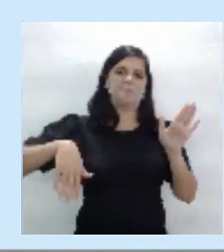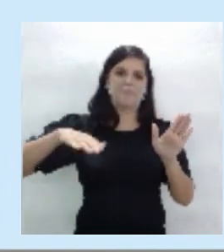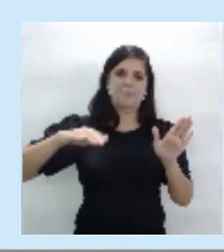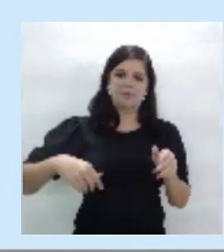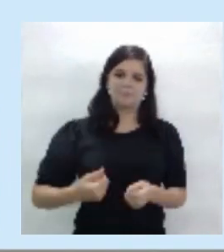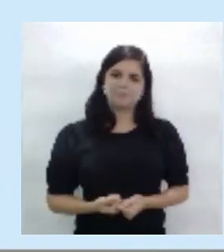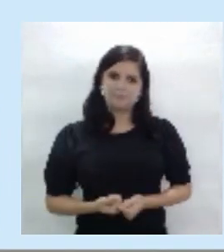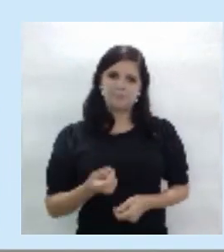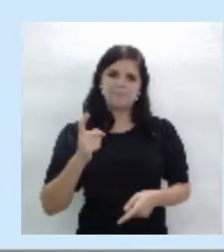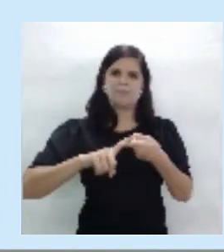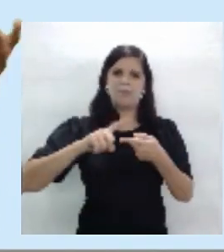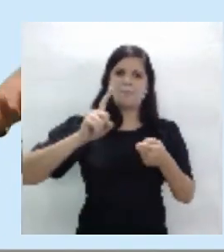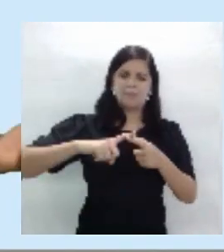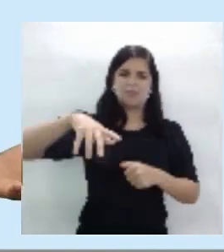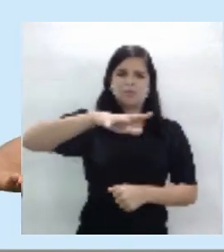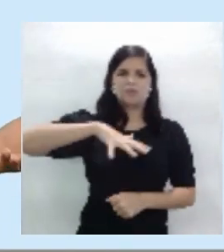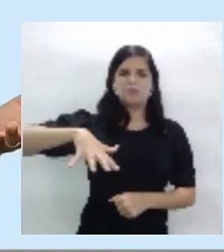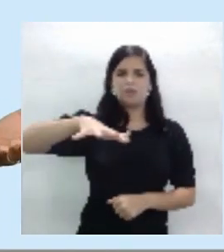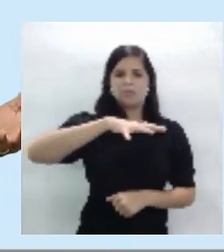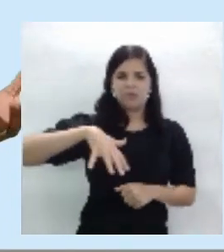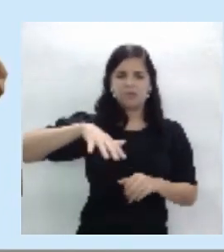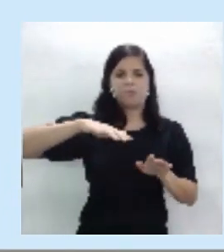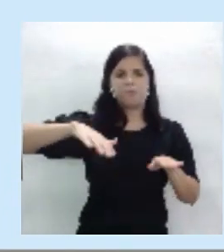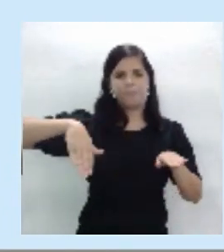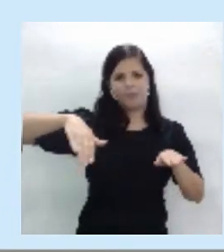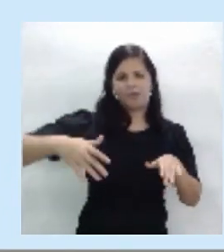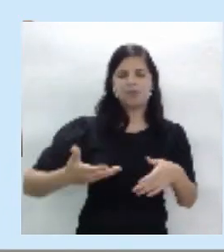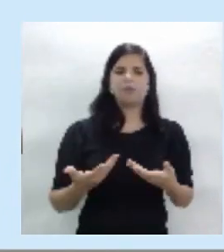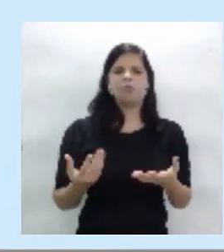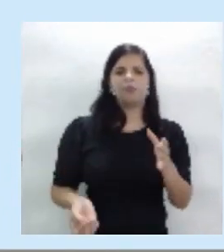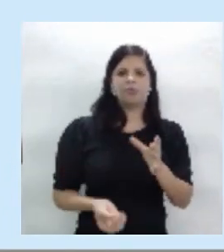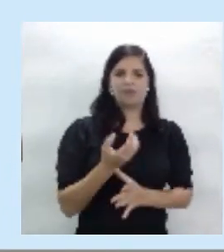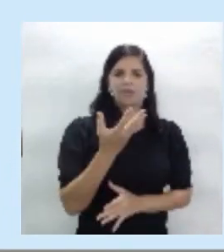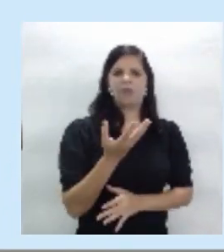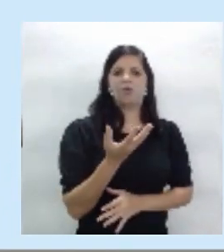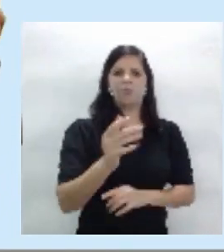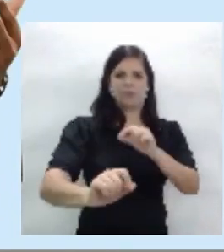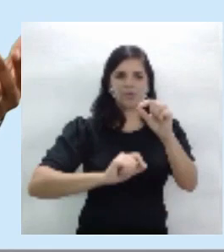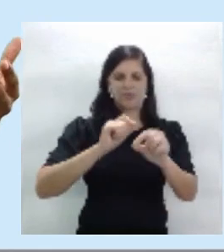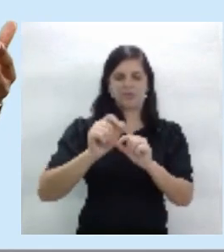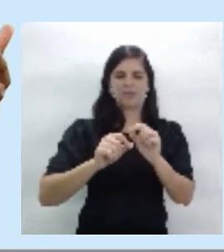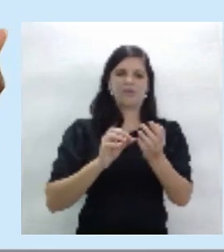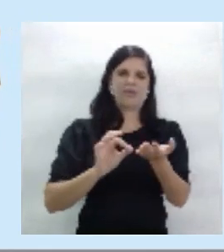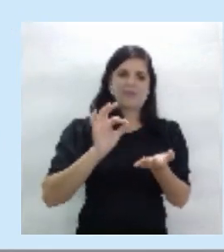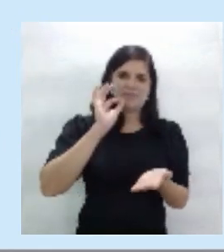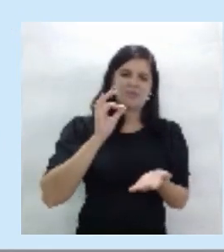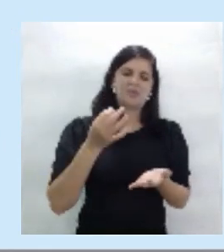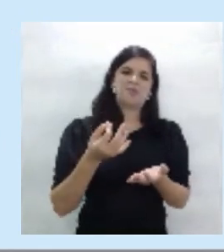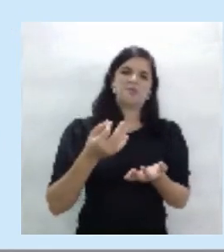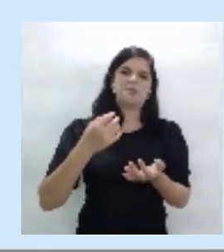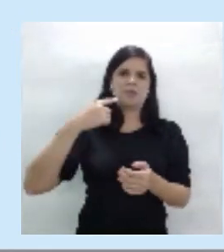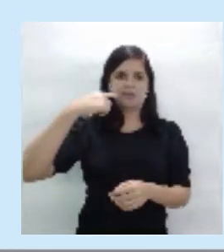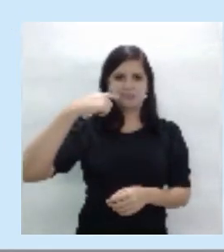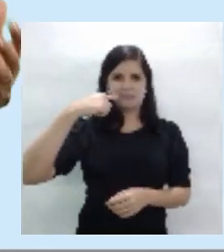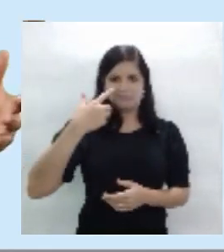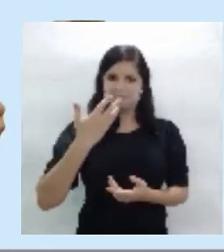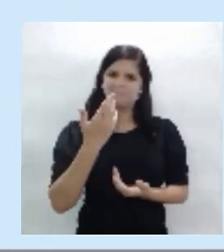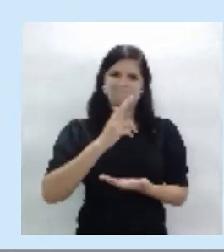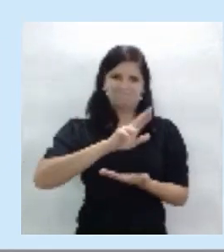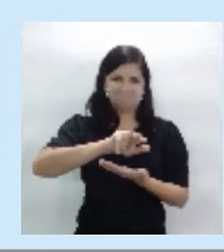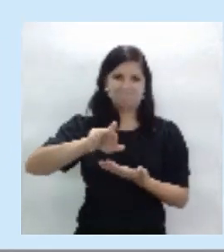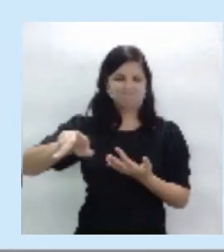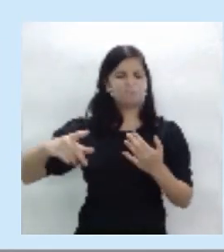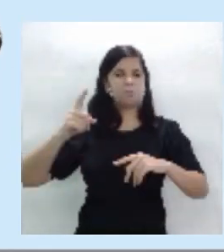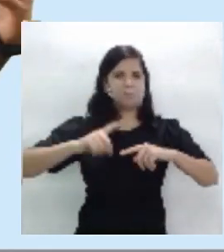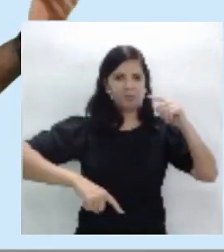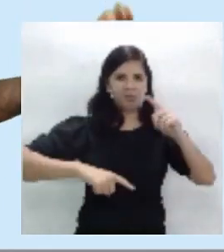o litoral, mas também utilizam áreas do litoral para a produção, tá? De café, para a produção de cana